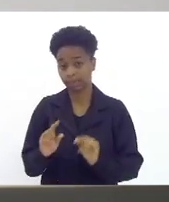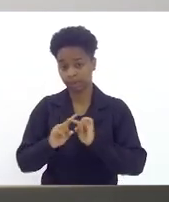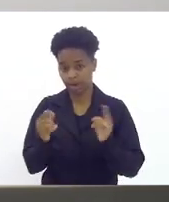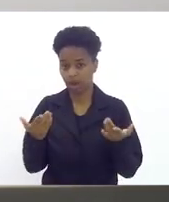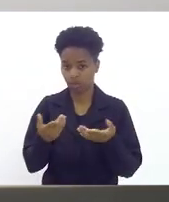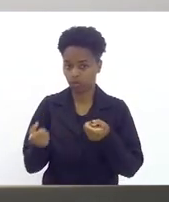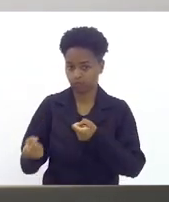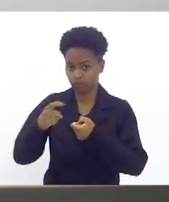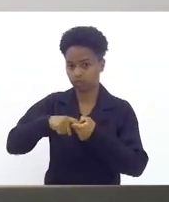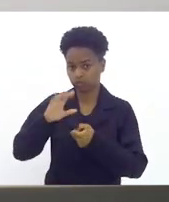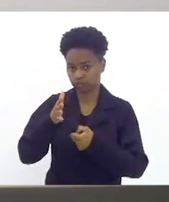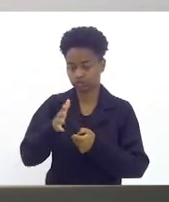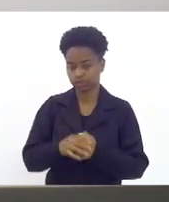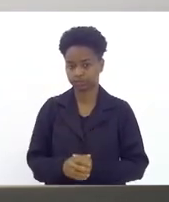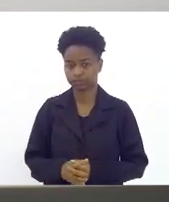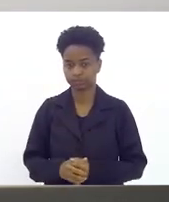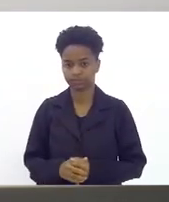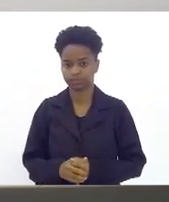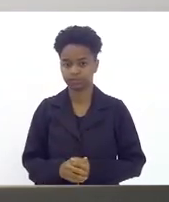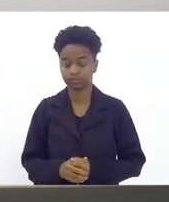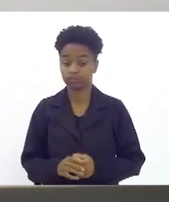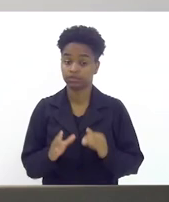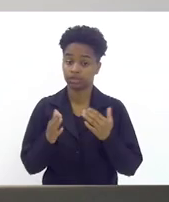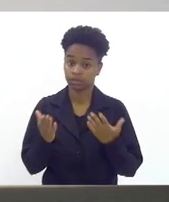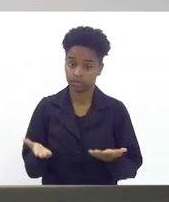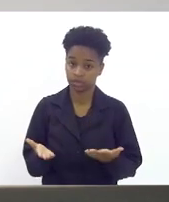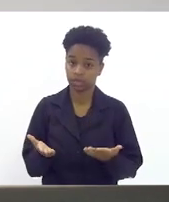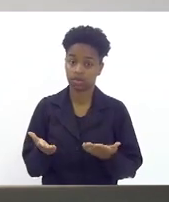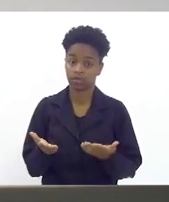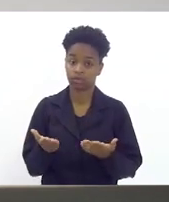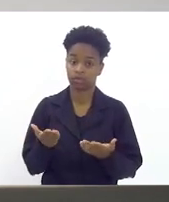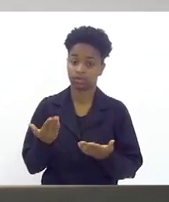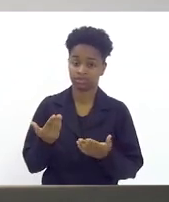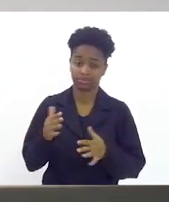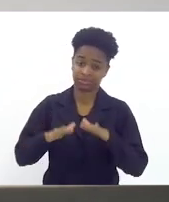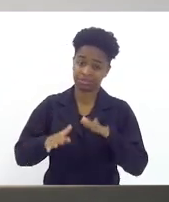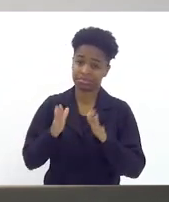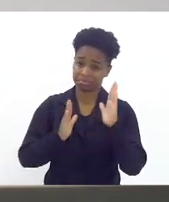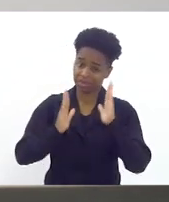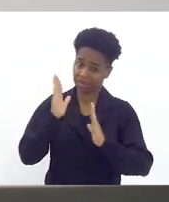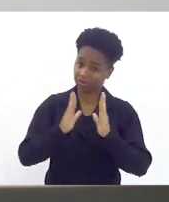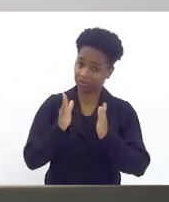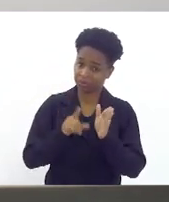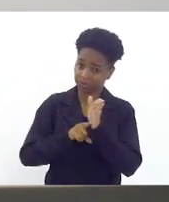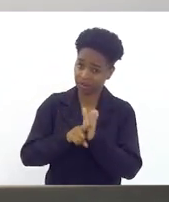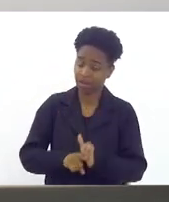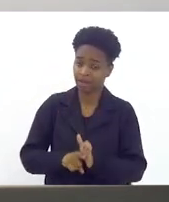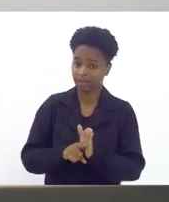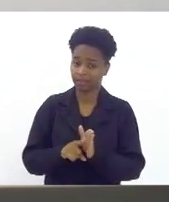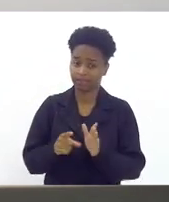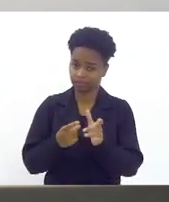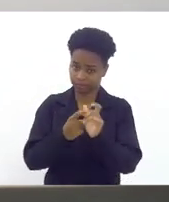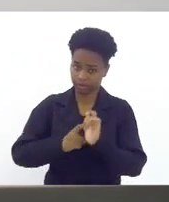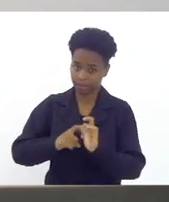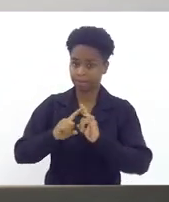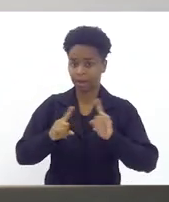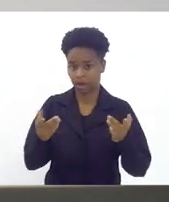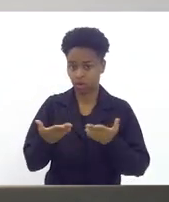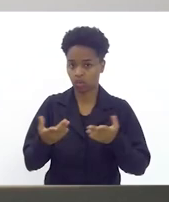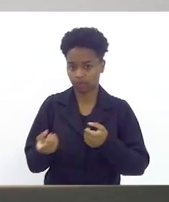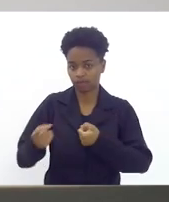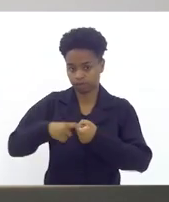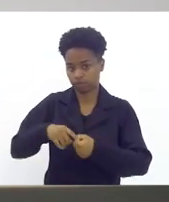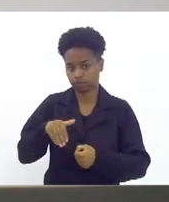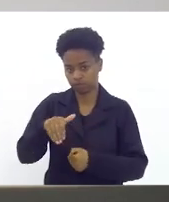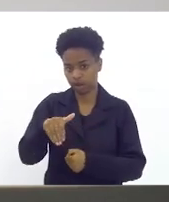ele tá retornando no ar então talvez na época que foi feita a consulta ele tava fora do ar mas ele já tá retornando no ar tá